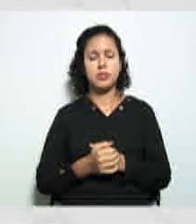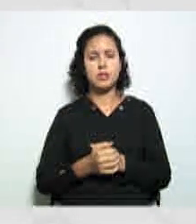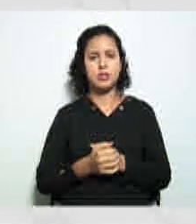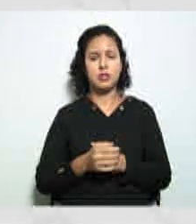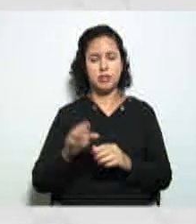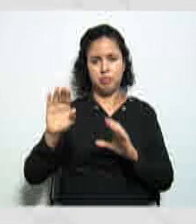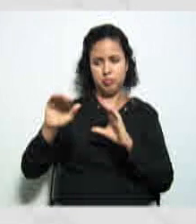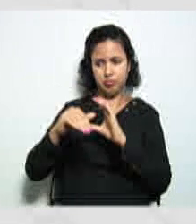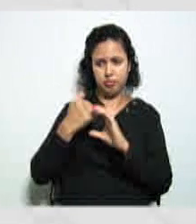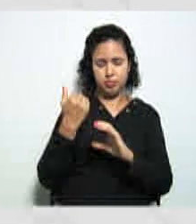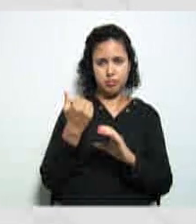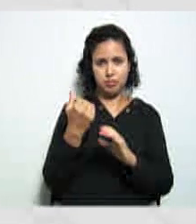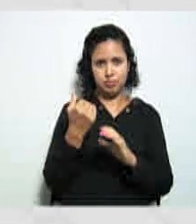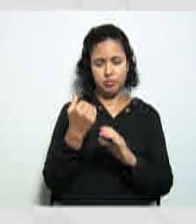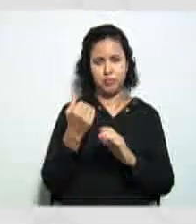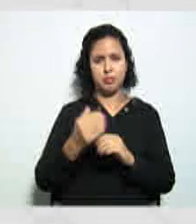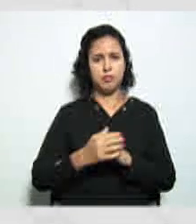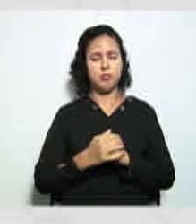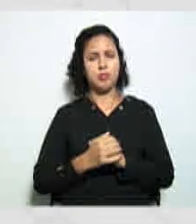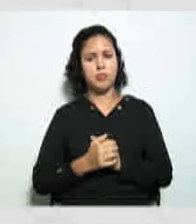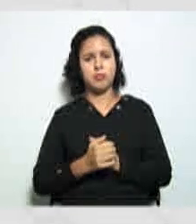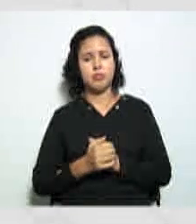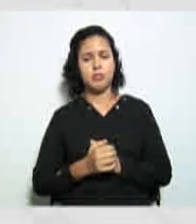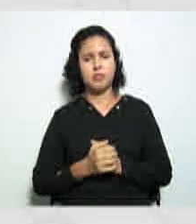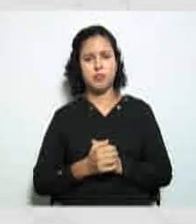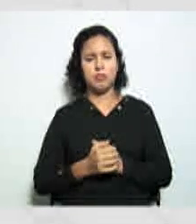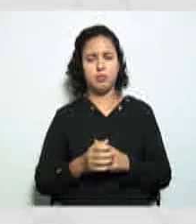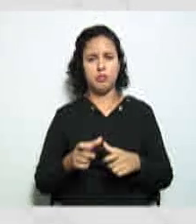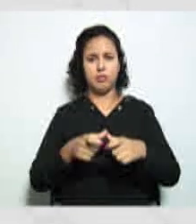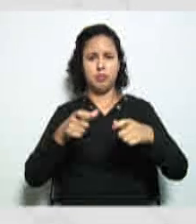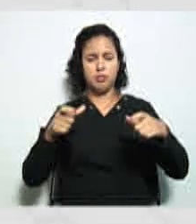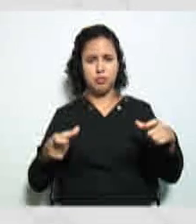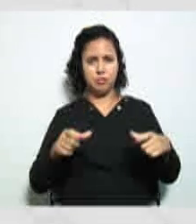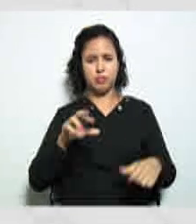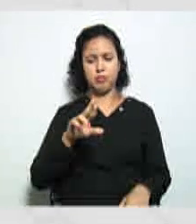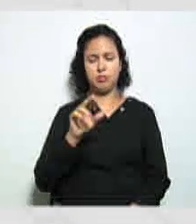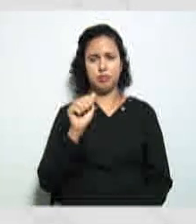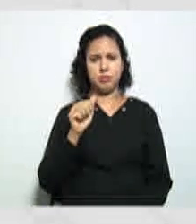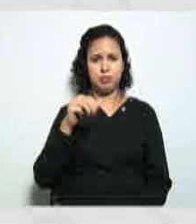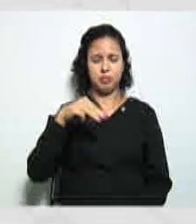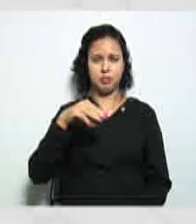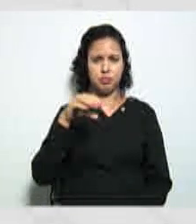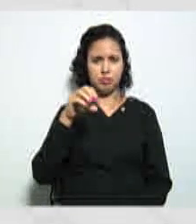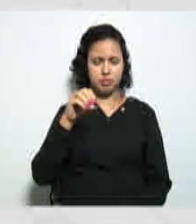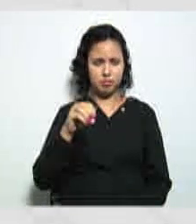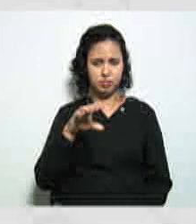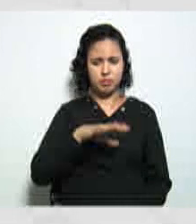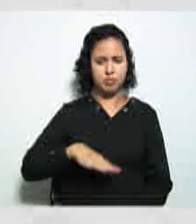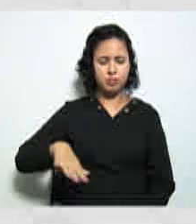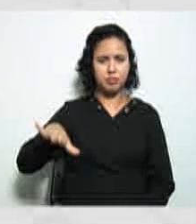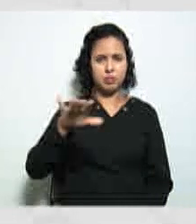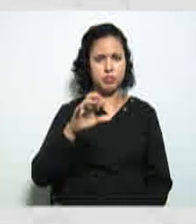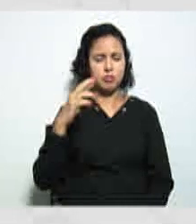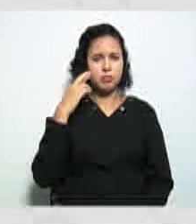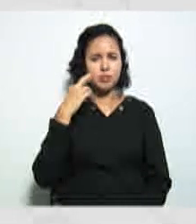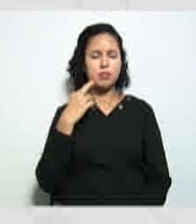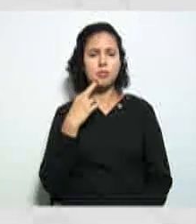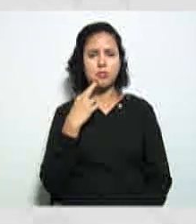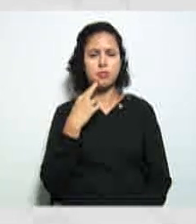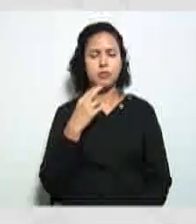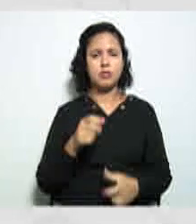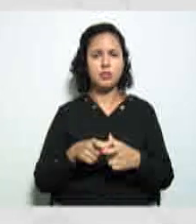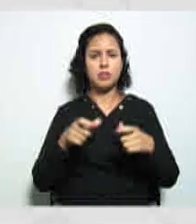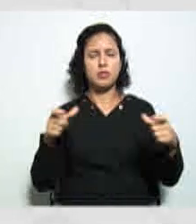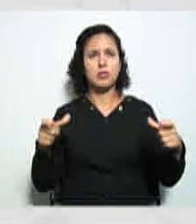consegue mandar essa resposta? O maior ramo de atuação na nossa região é qual, hein? Aqui